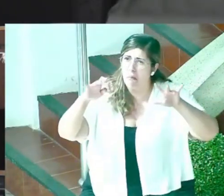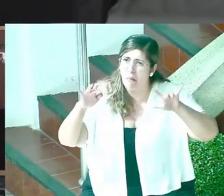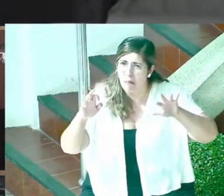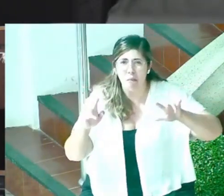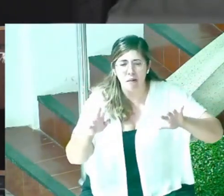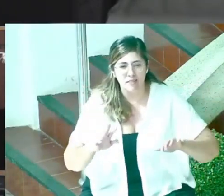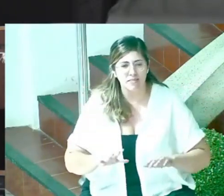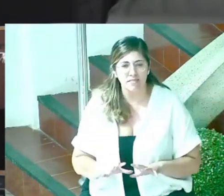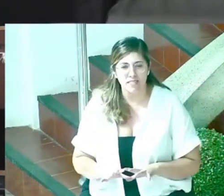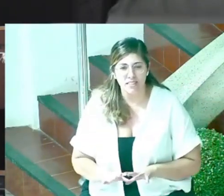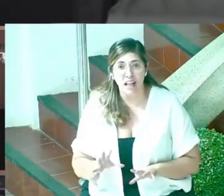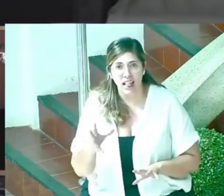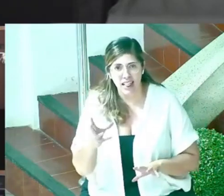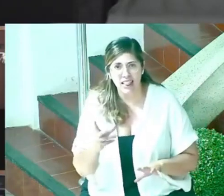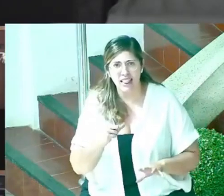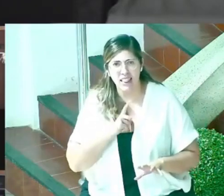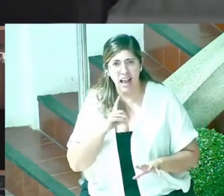está liberado.